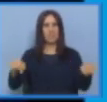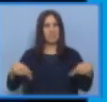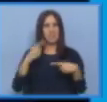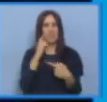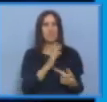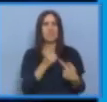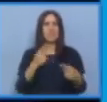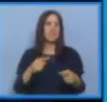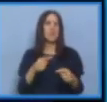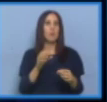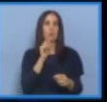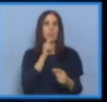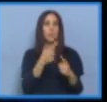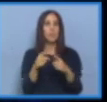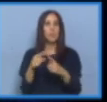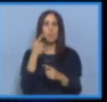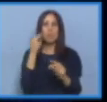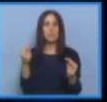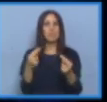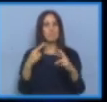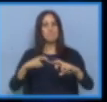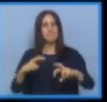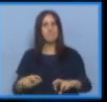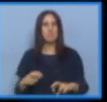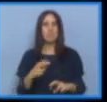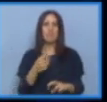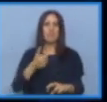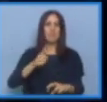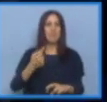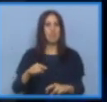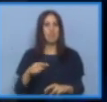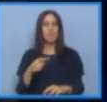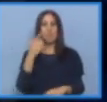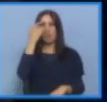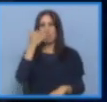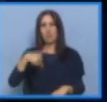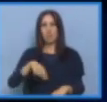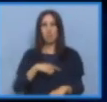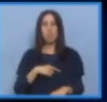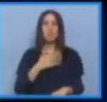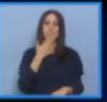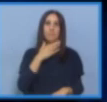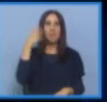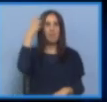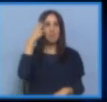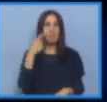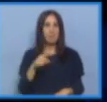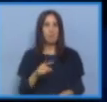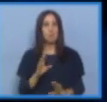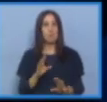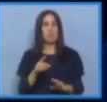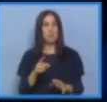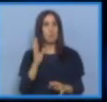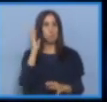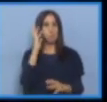tem várias oportunidades de ser conhecida, explorada e apreciada. Então, a nossa ideia também é juntar o útil ao agradável, ou seja, com esta